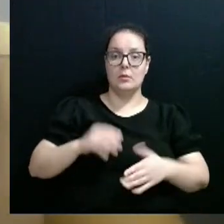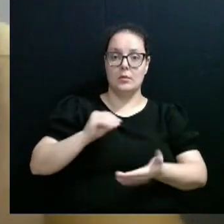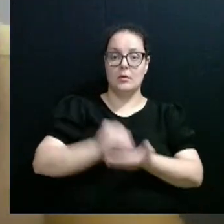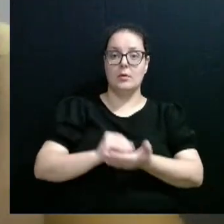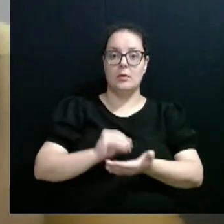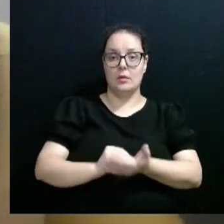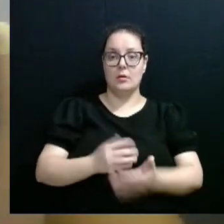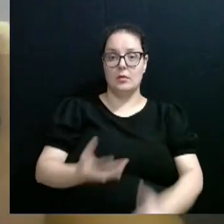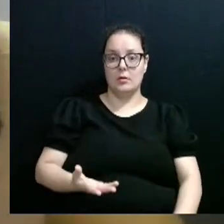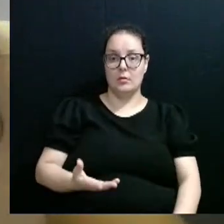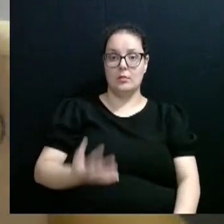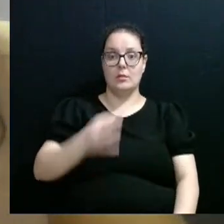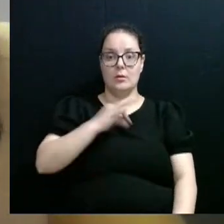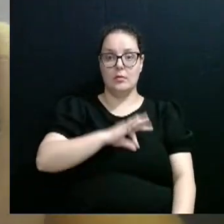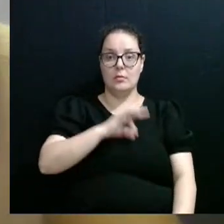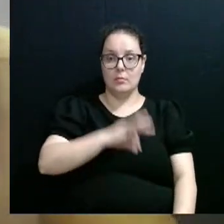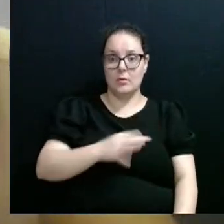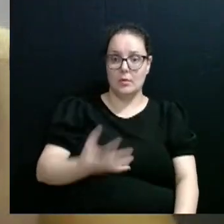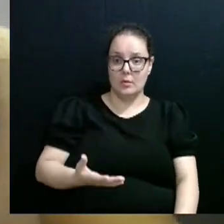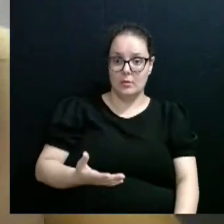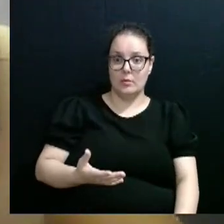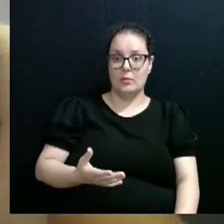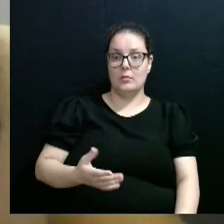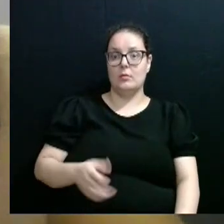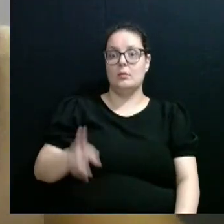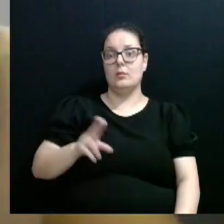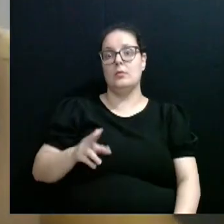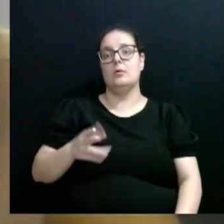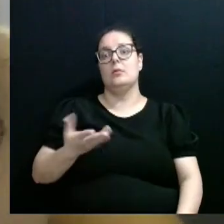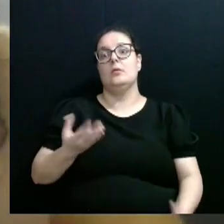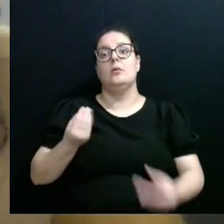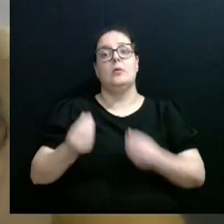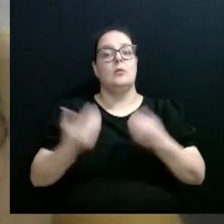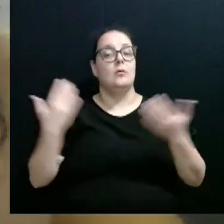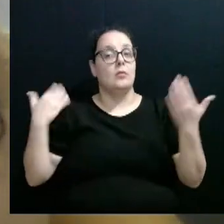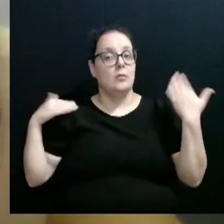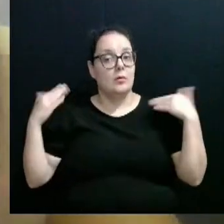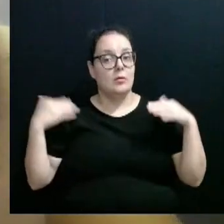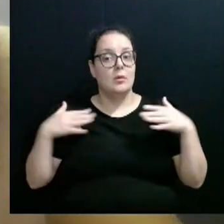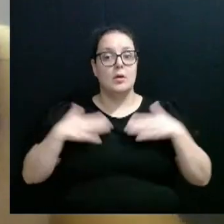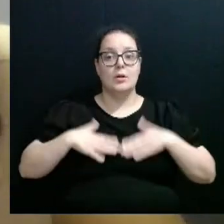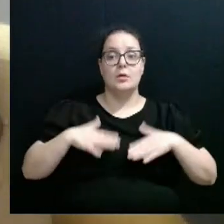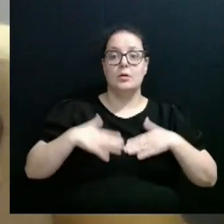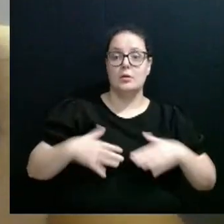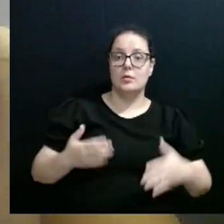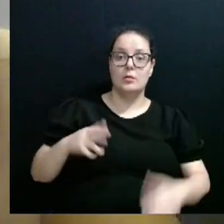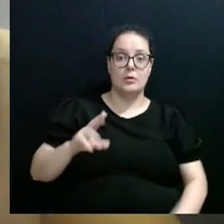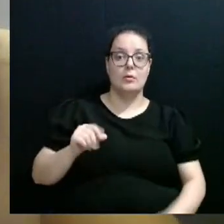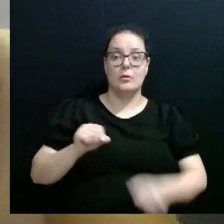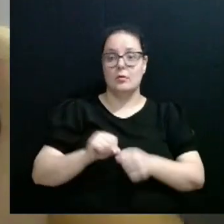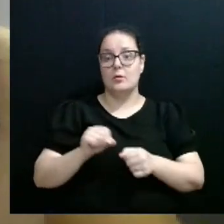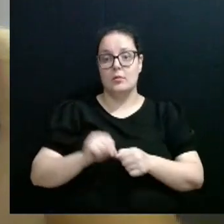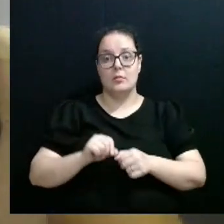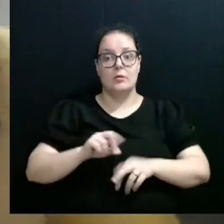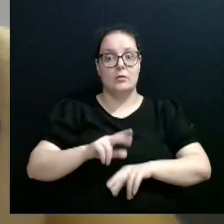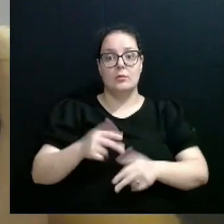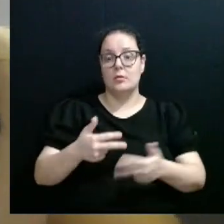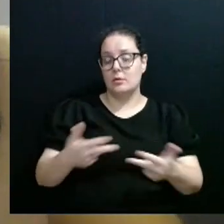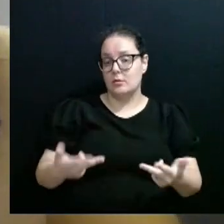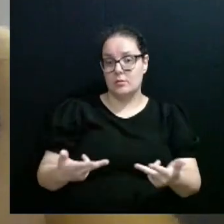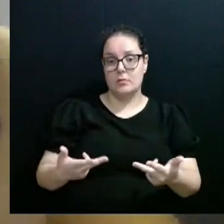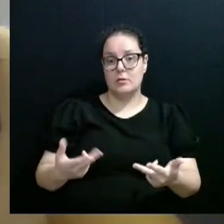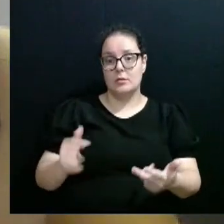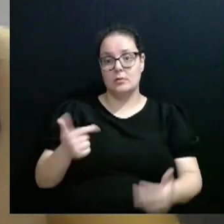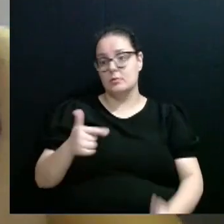total dessas férias. E como é que você vai passear, descansar ou fazer vários nadas sem dinheiro? Porque até para fazer